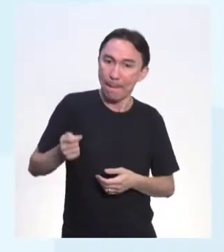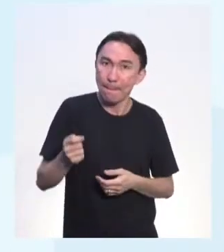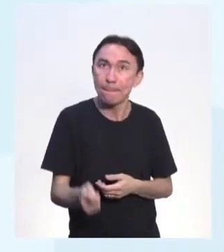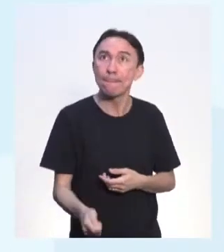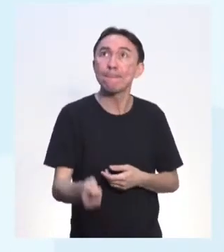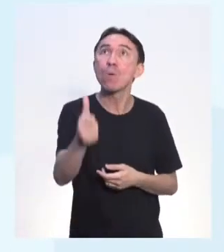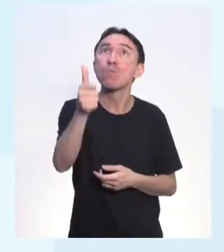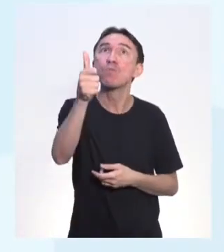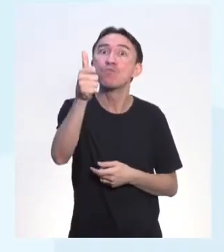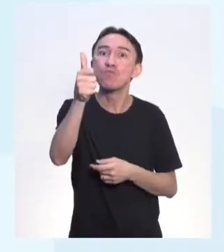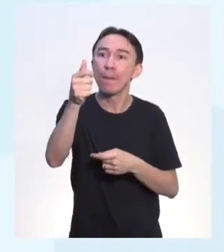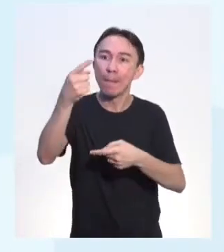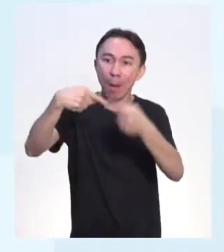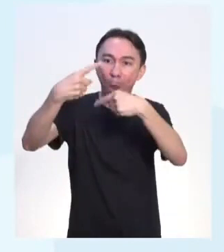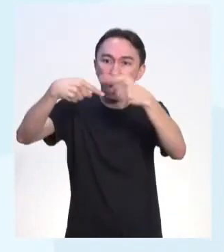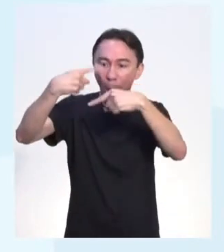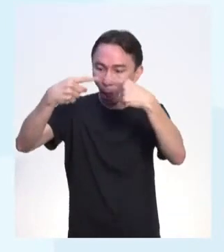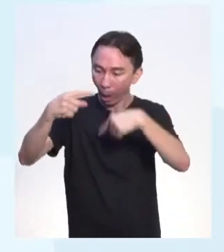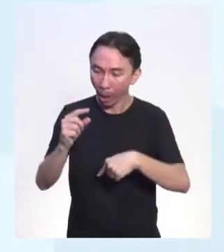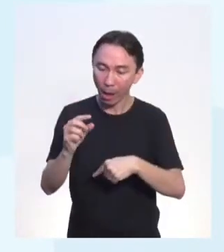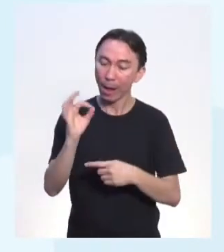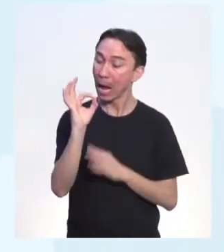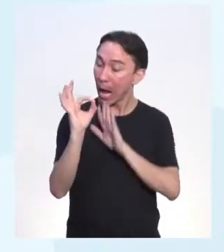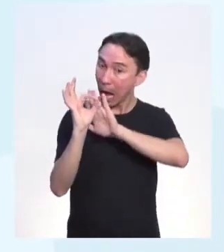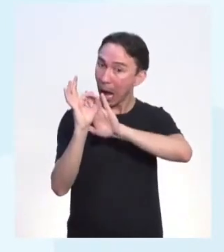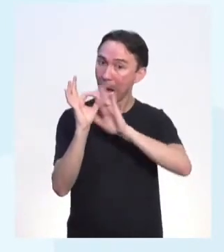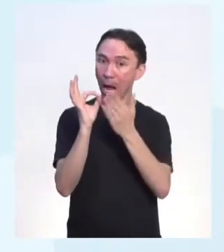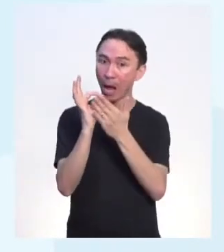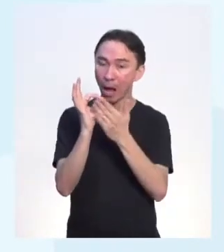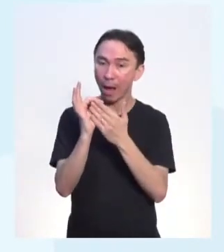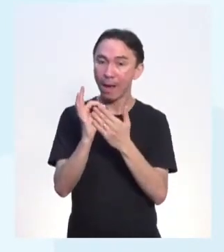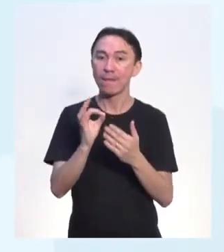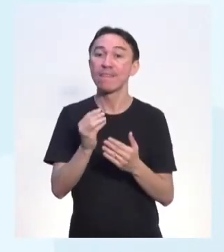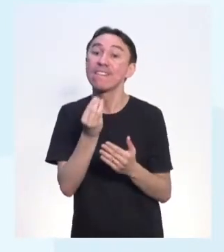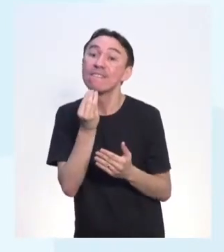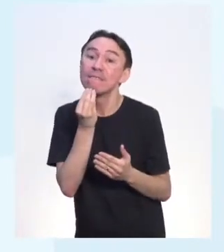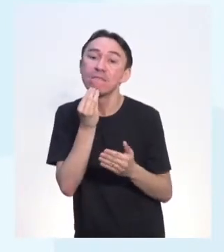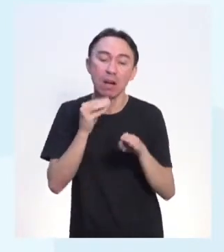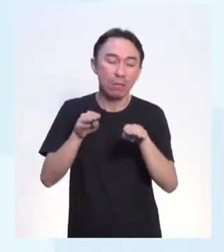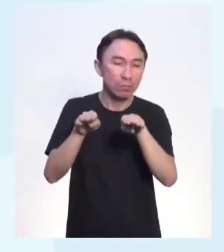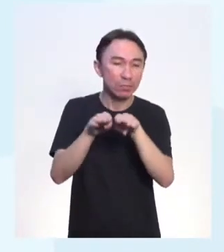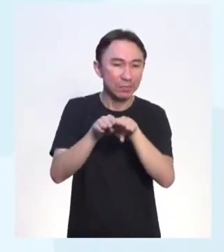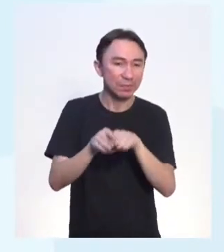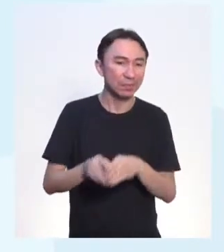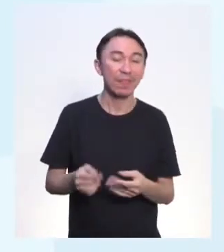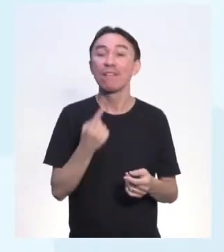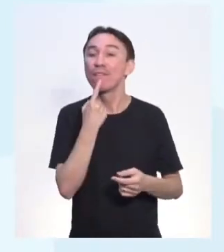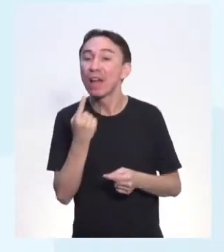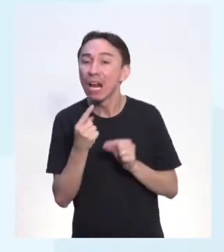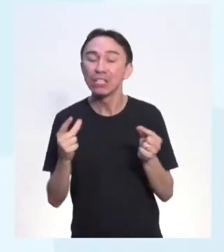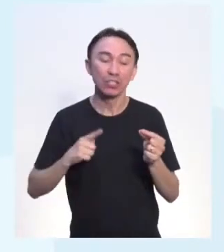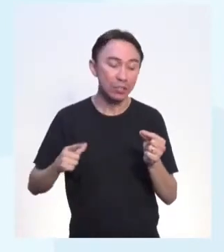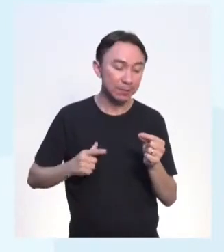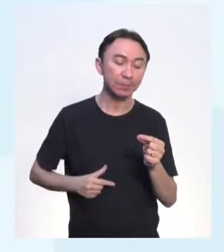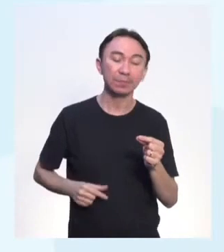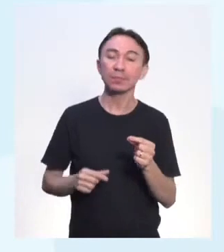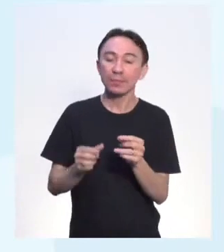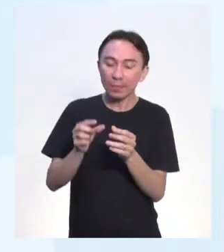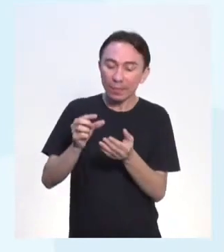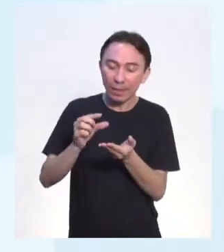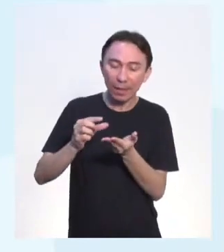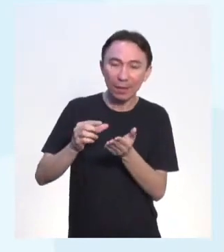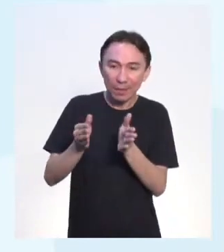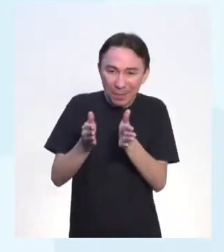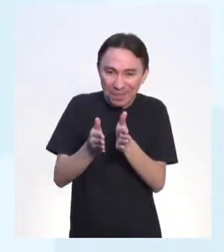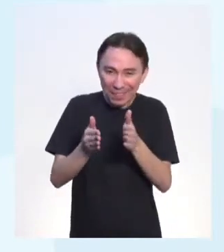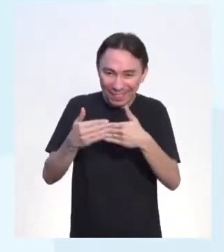sair. E quando a gente fala de um dado não viciado, as faces do dado que vão de número 1 até o número 6, claro que no dado normalmente está com